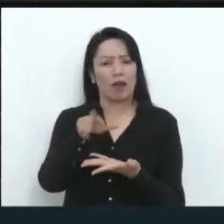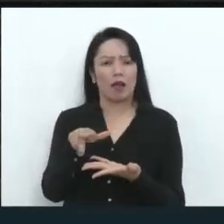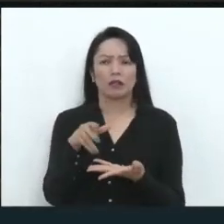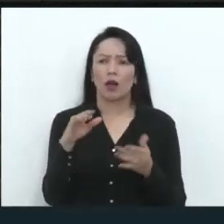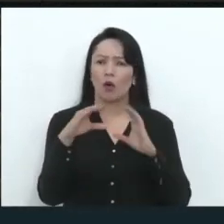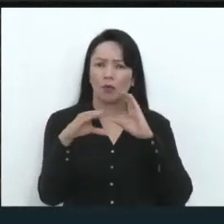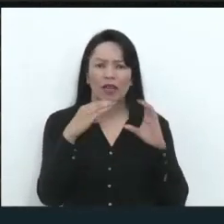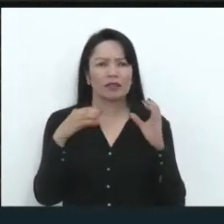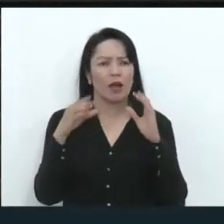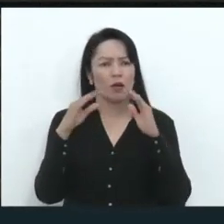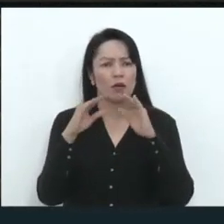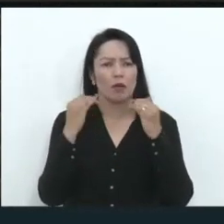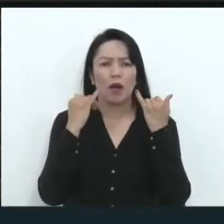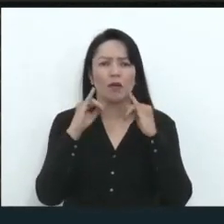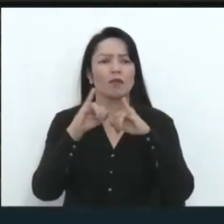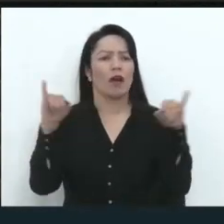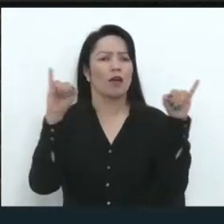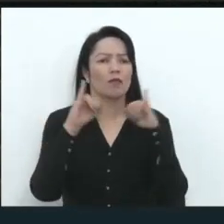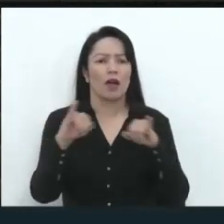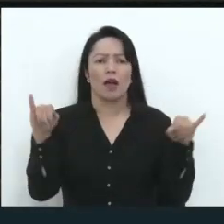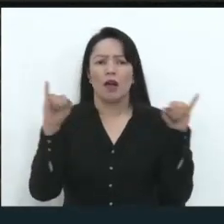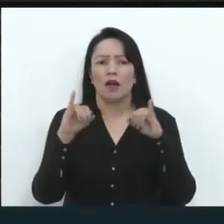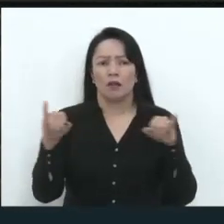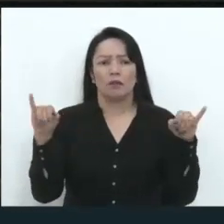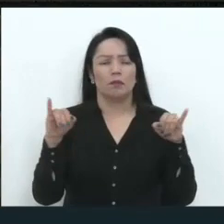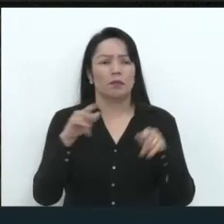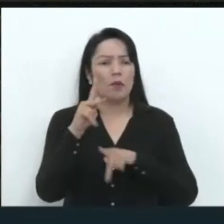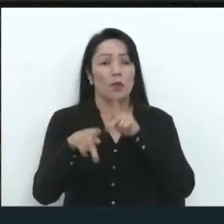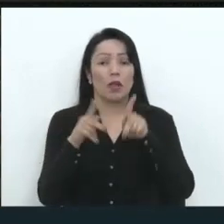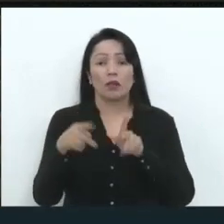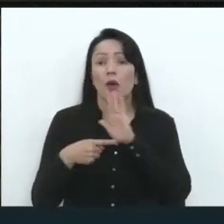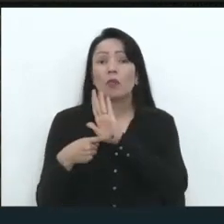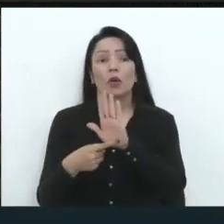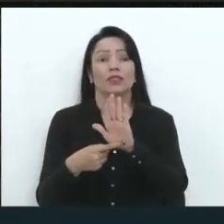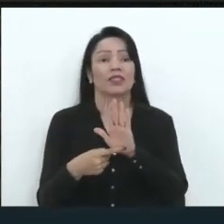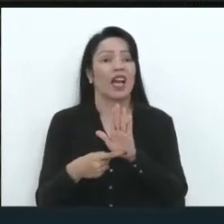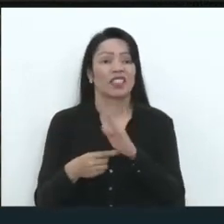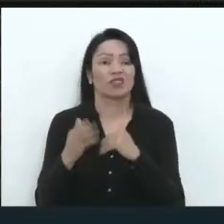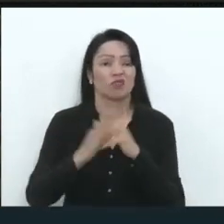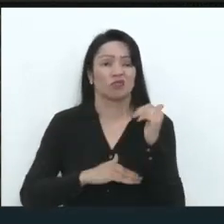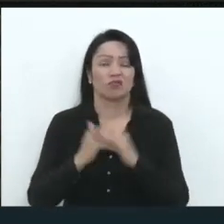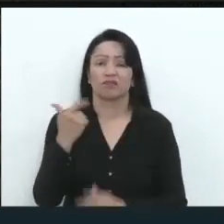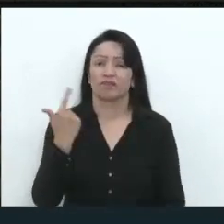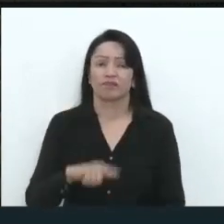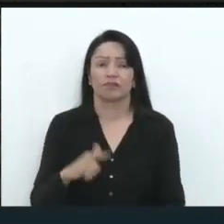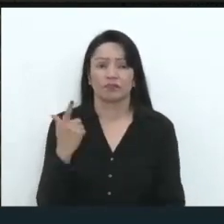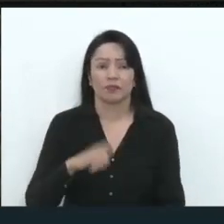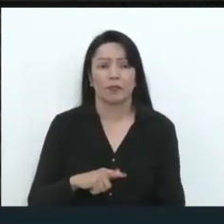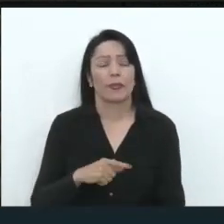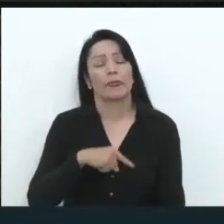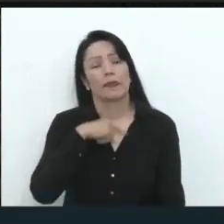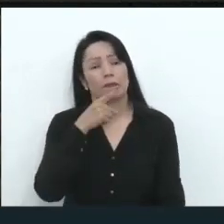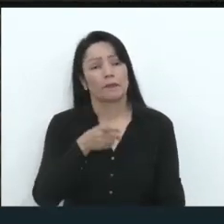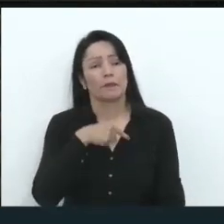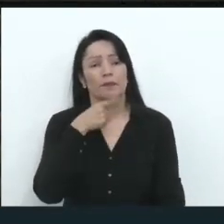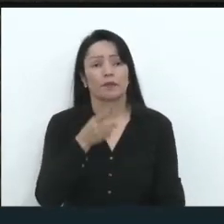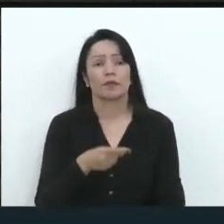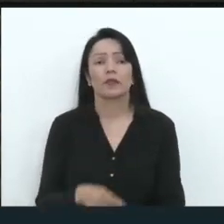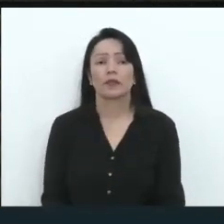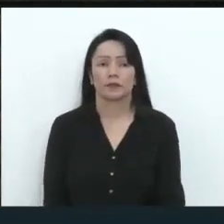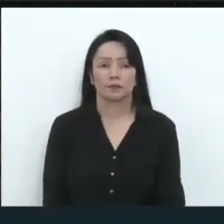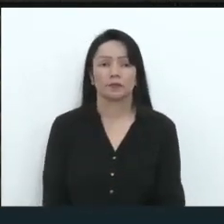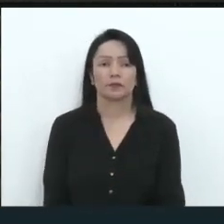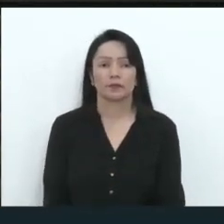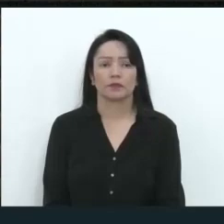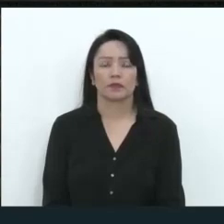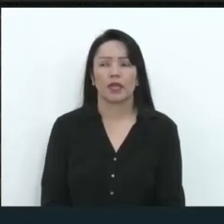comunicação para dizer para a população, mostrar sua incompetência, que não foi capaz suficiente